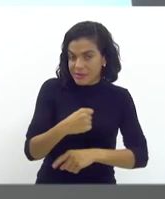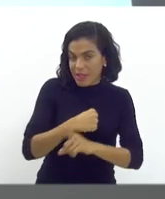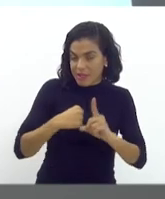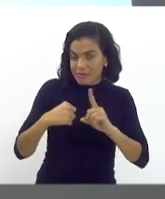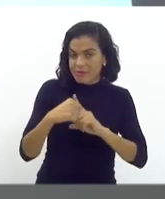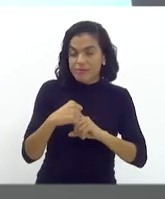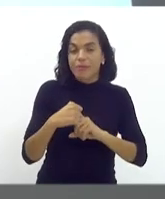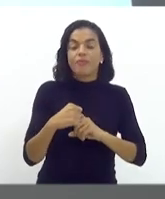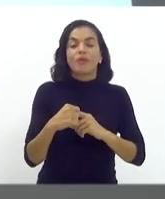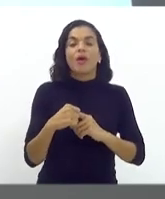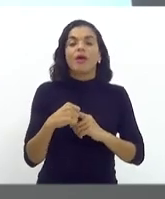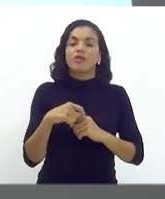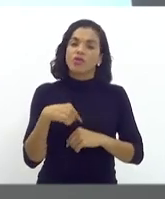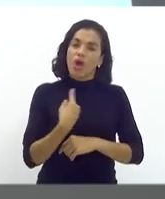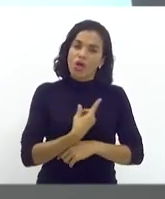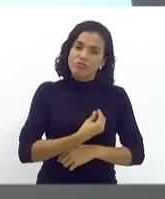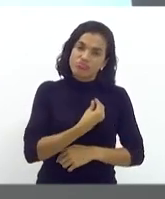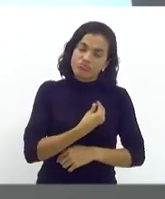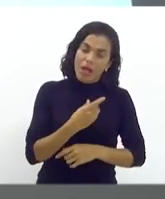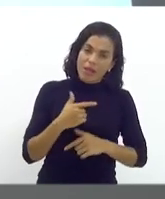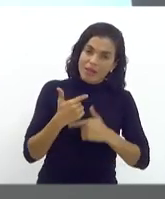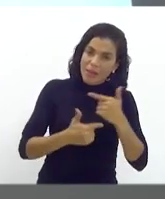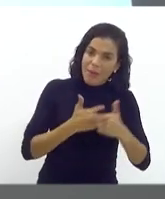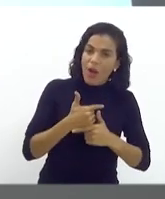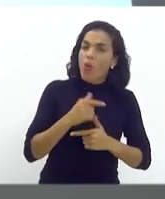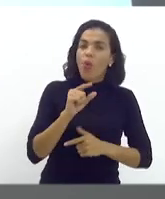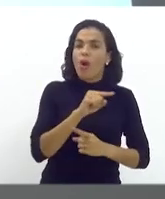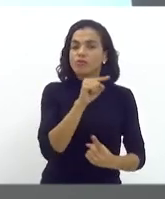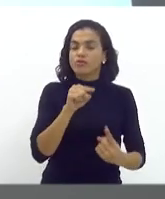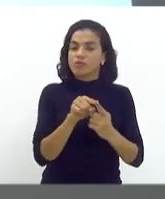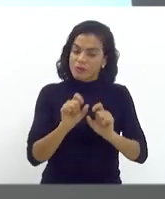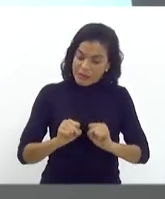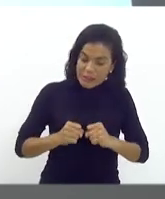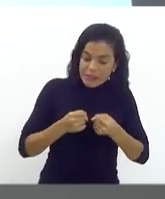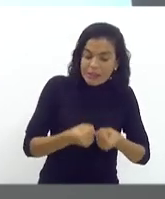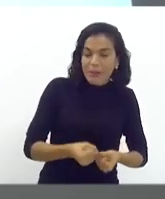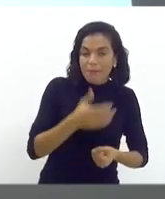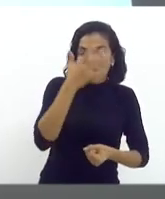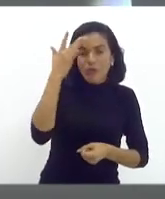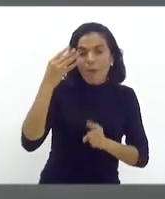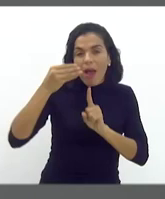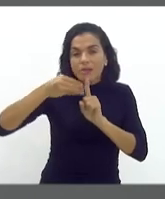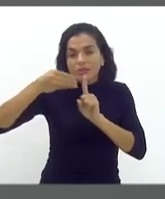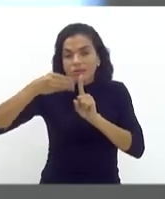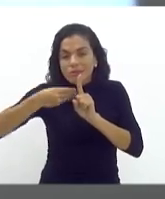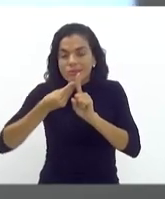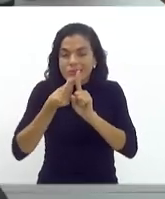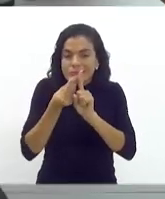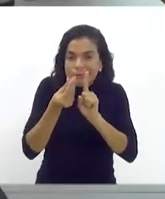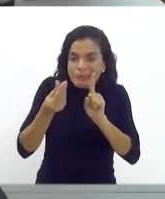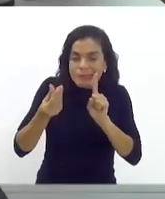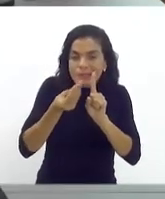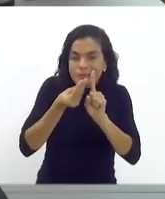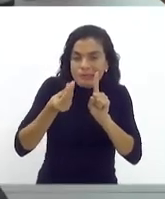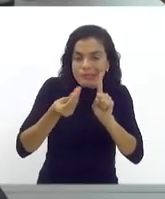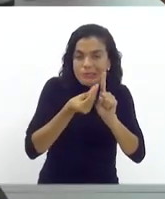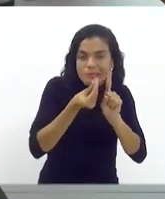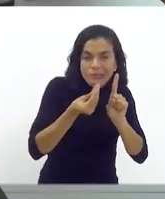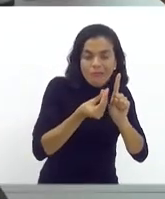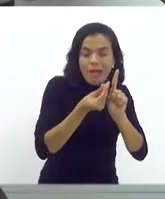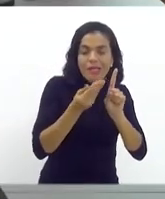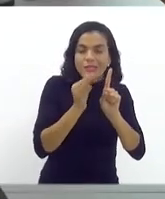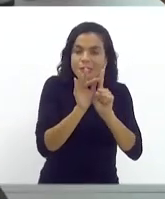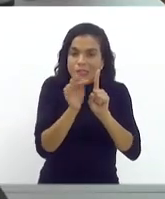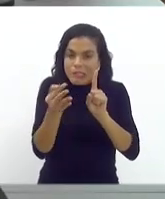para trabalhar na defesa das pessoas mais vulneráveis para colaborar com a defesa das pessoas